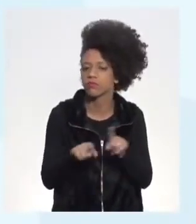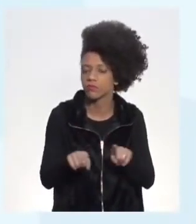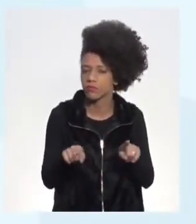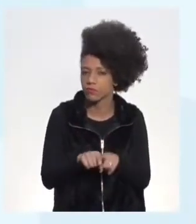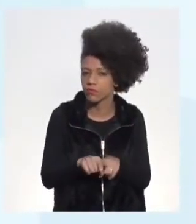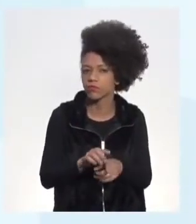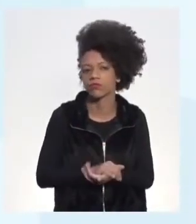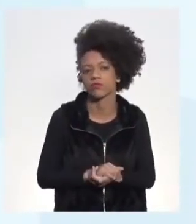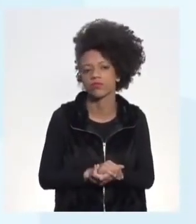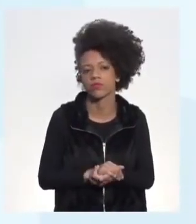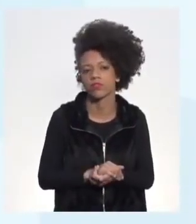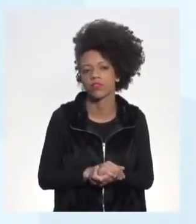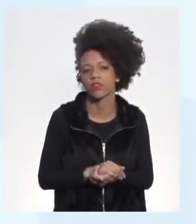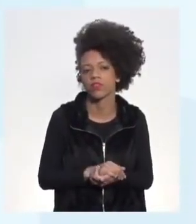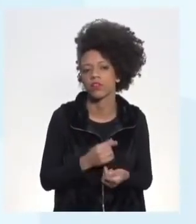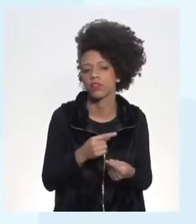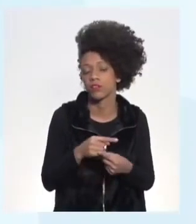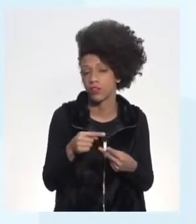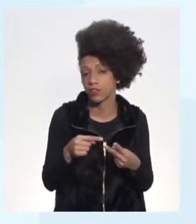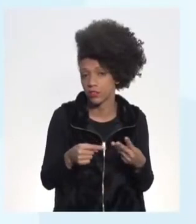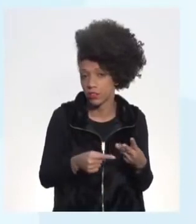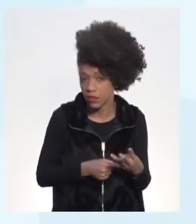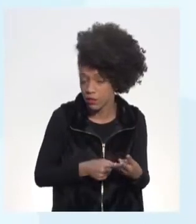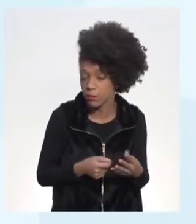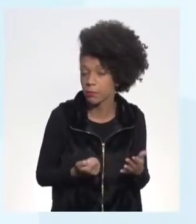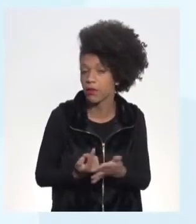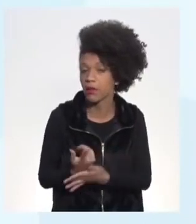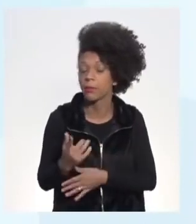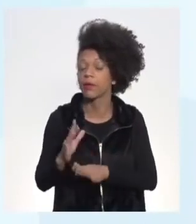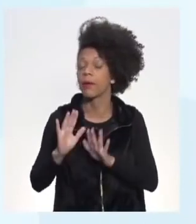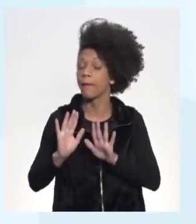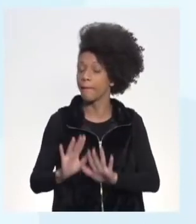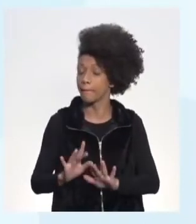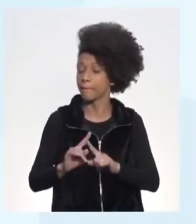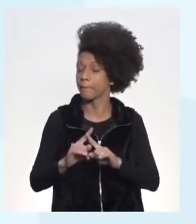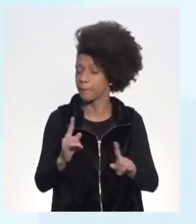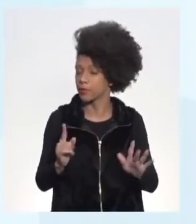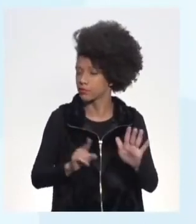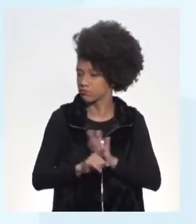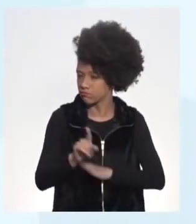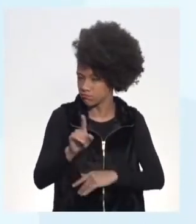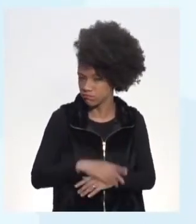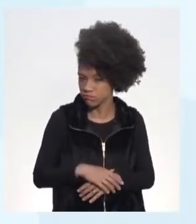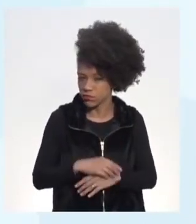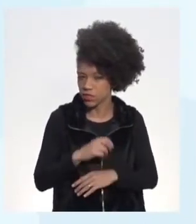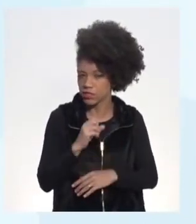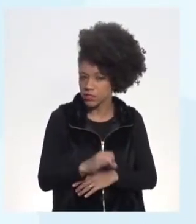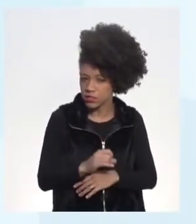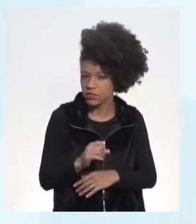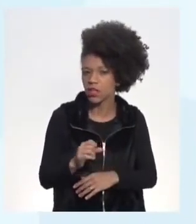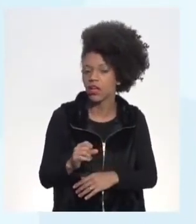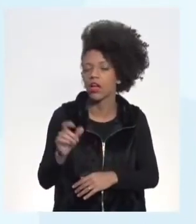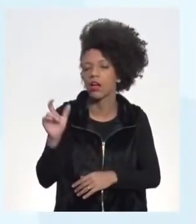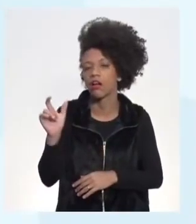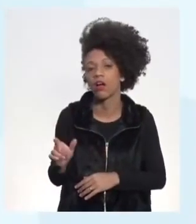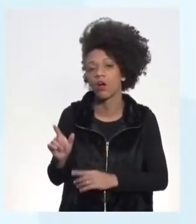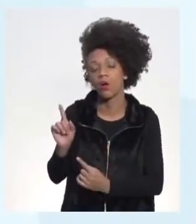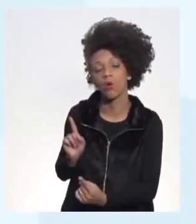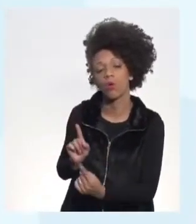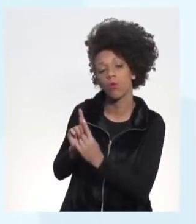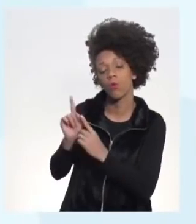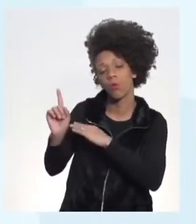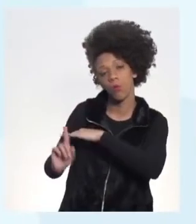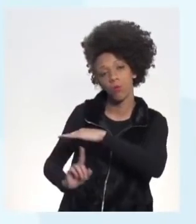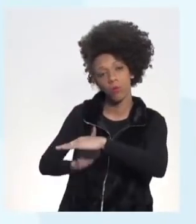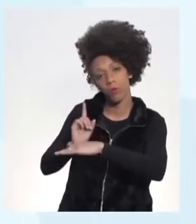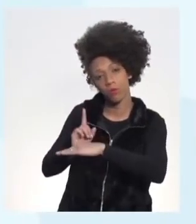as mesmas condições de pagamento. Qual é a pergunta agora? Se o cliente optar pela opção